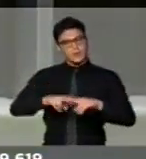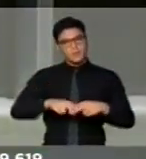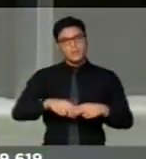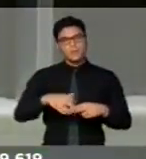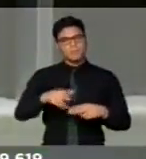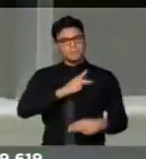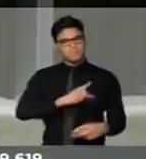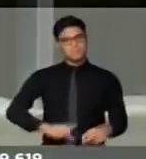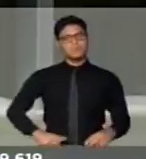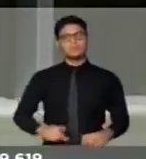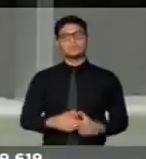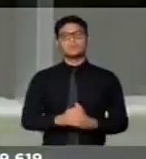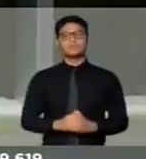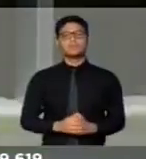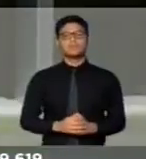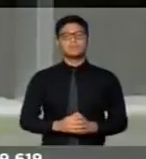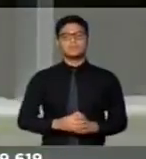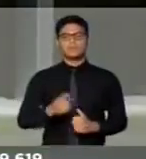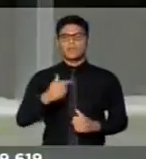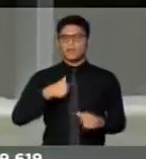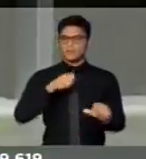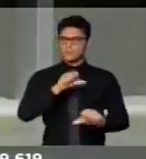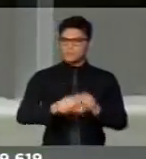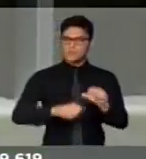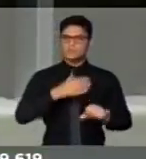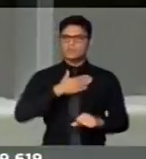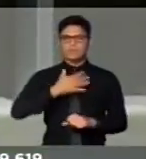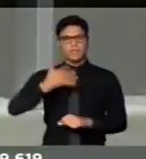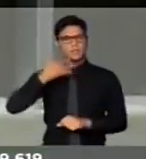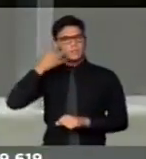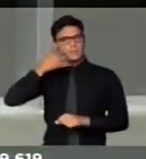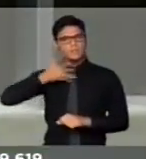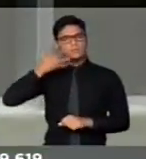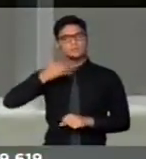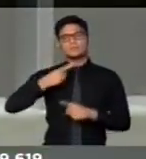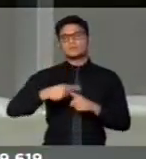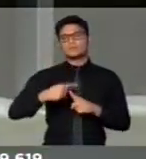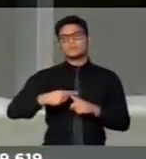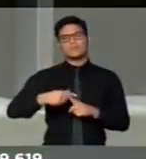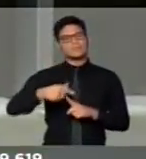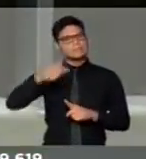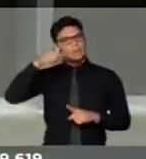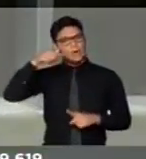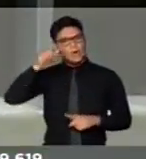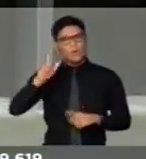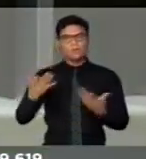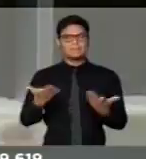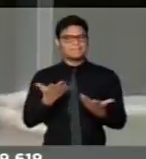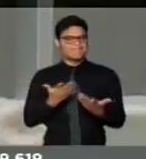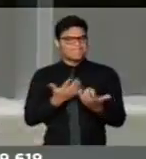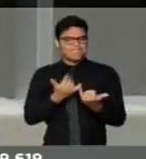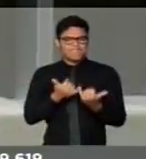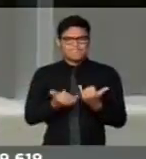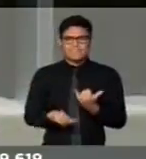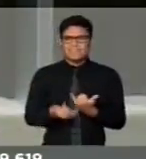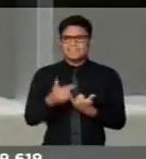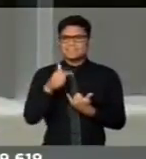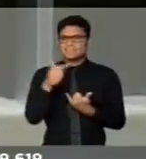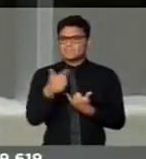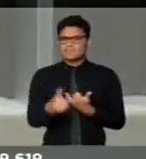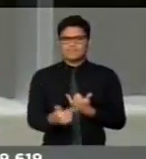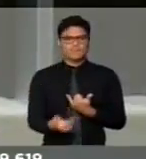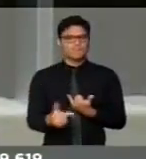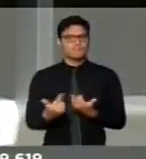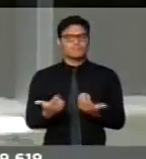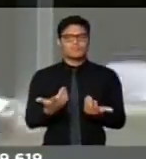presidente, eu mudei o meu discurso porque, desde ontem, parece que nós não temos outra